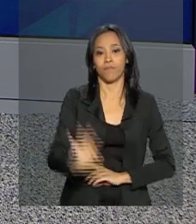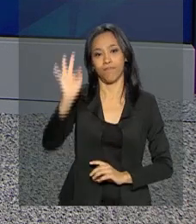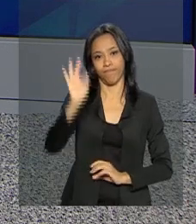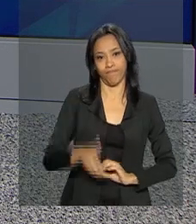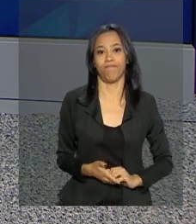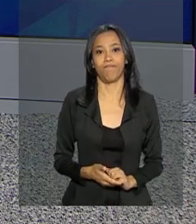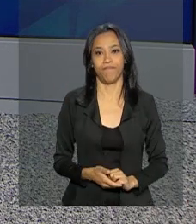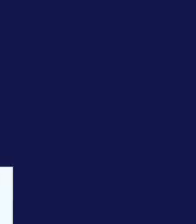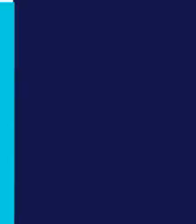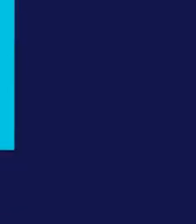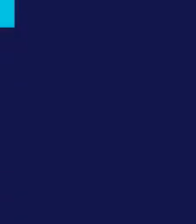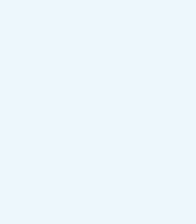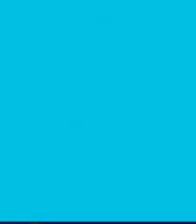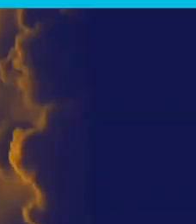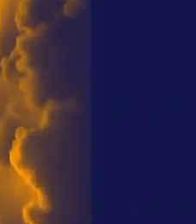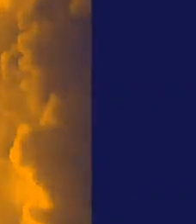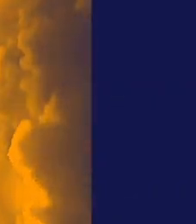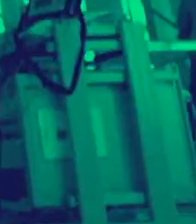Federal.